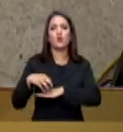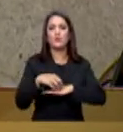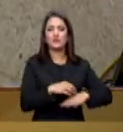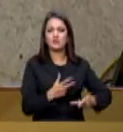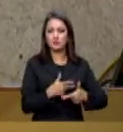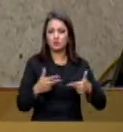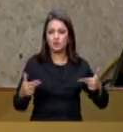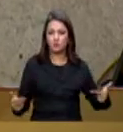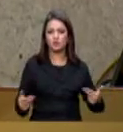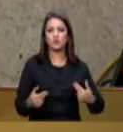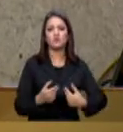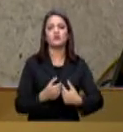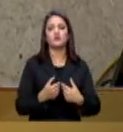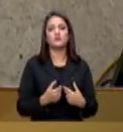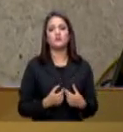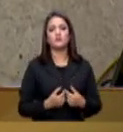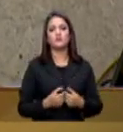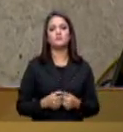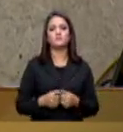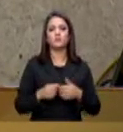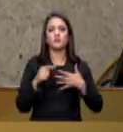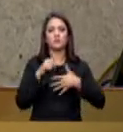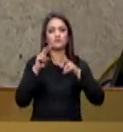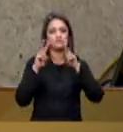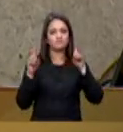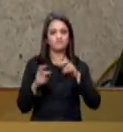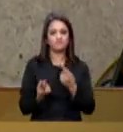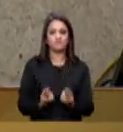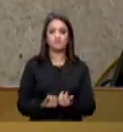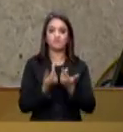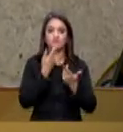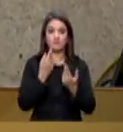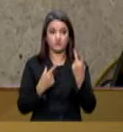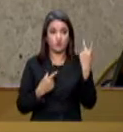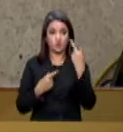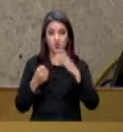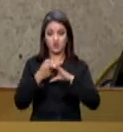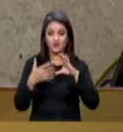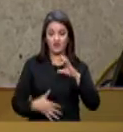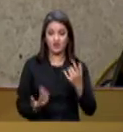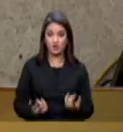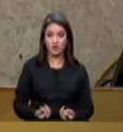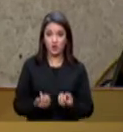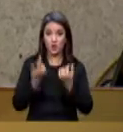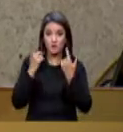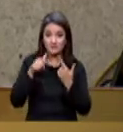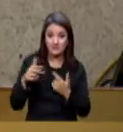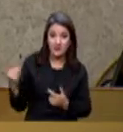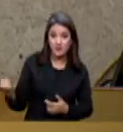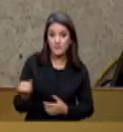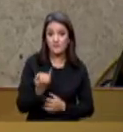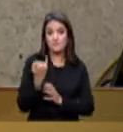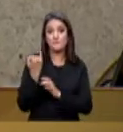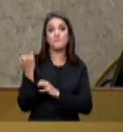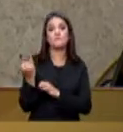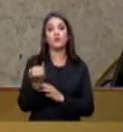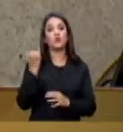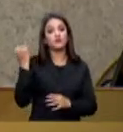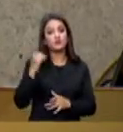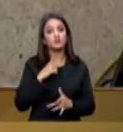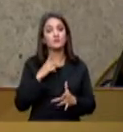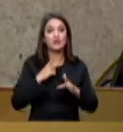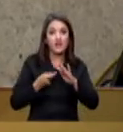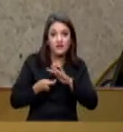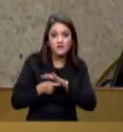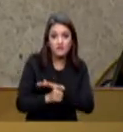aspectos econômicos, assenta: há duas características econômicas extremamente importantes de